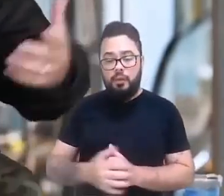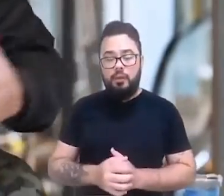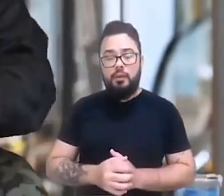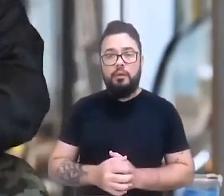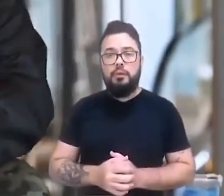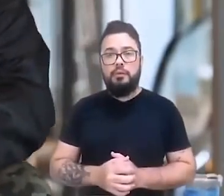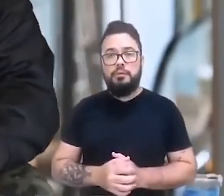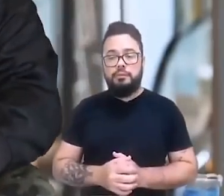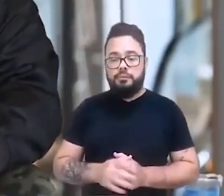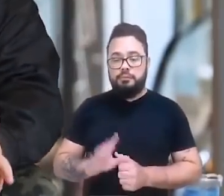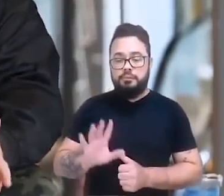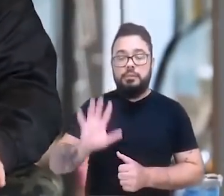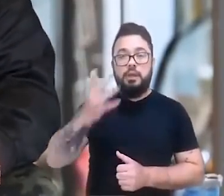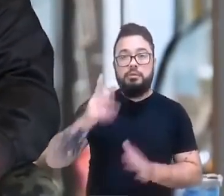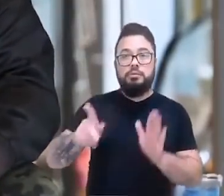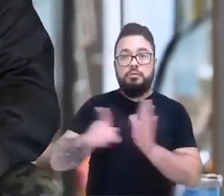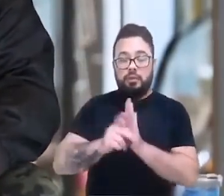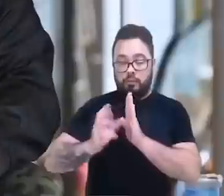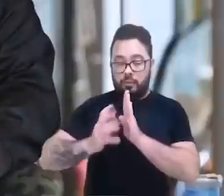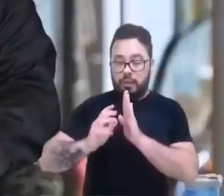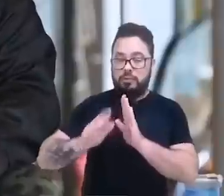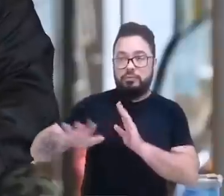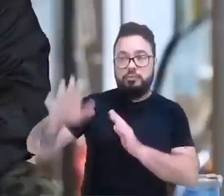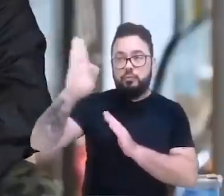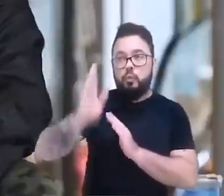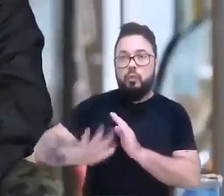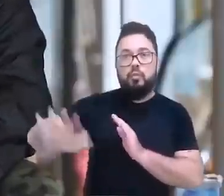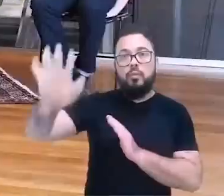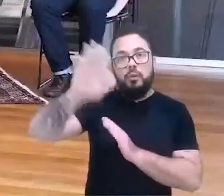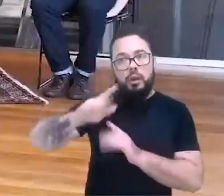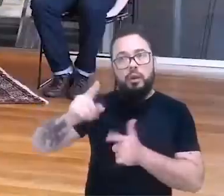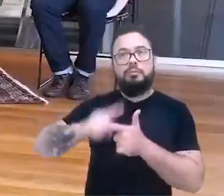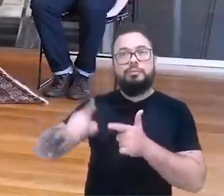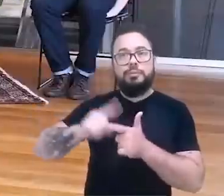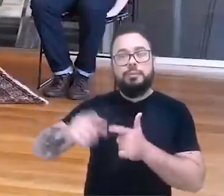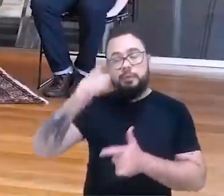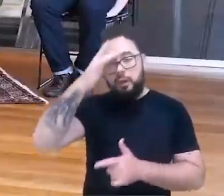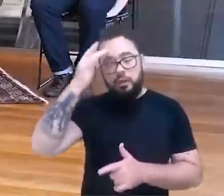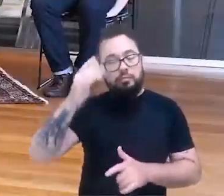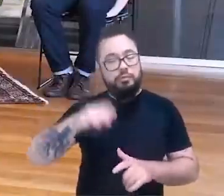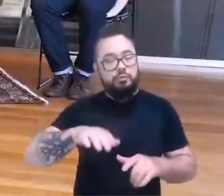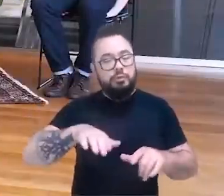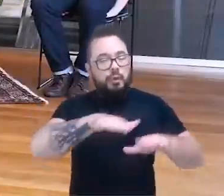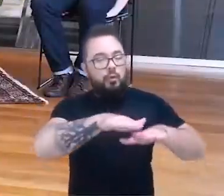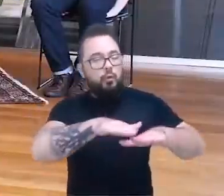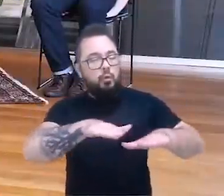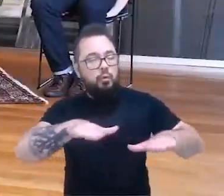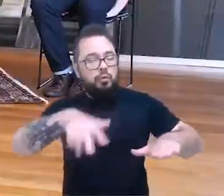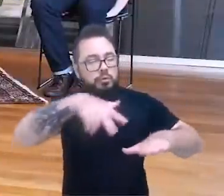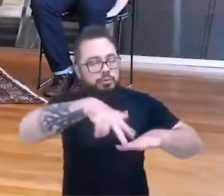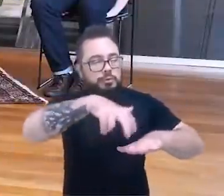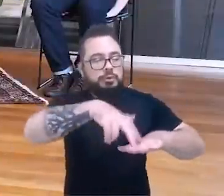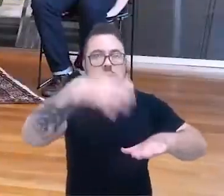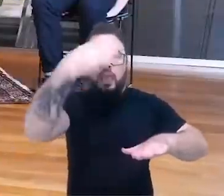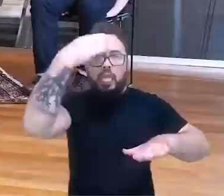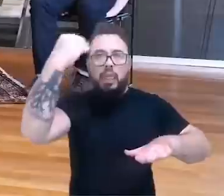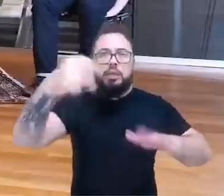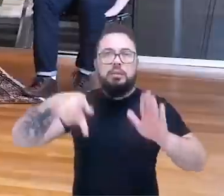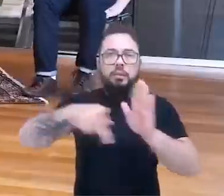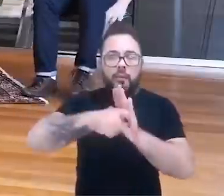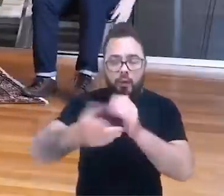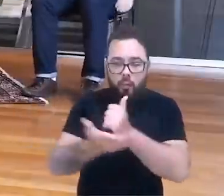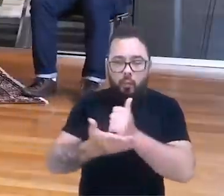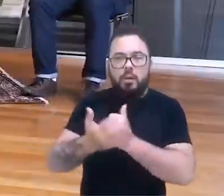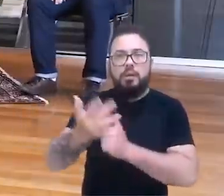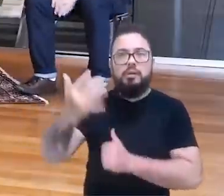famoso partido que deu problema esse país tudo foi isso porque começou a pisar no no carpete esqueceu do Barro esqueceu do pau na mão